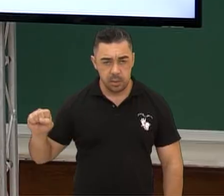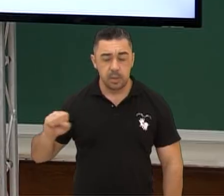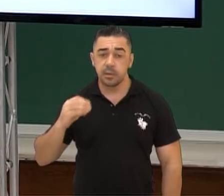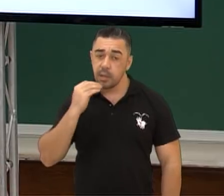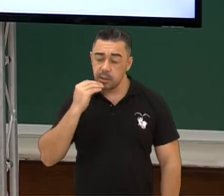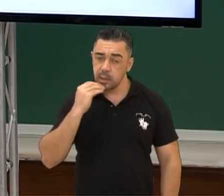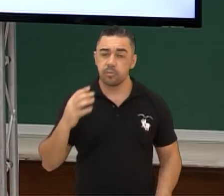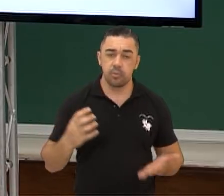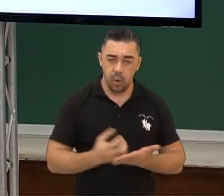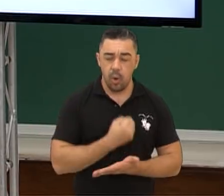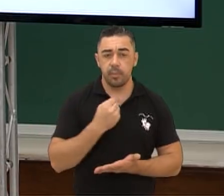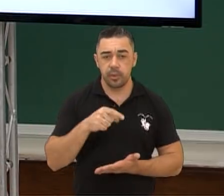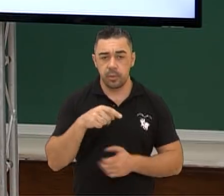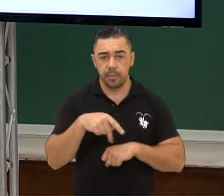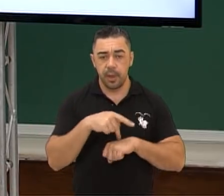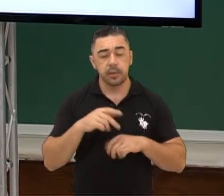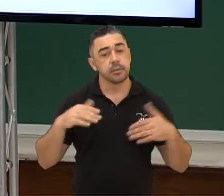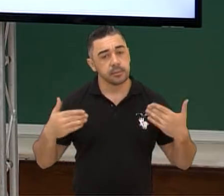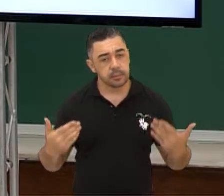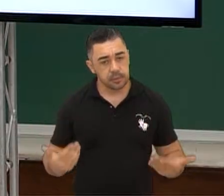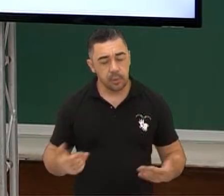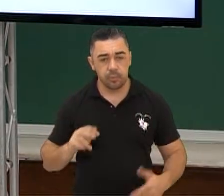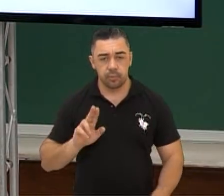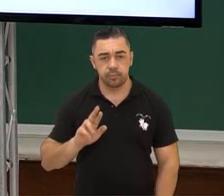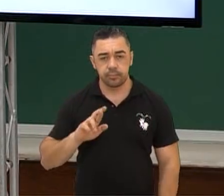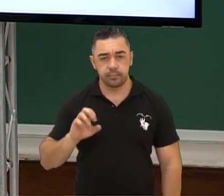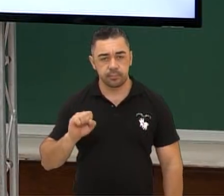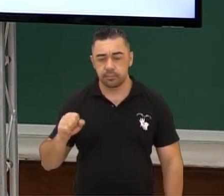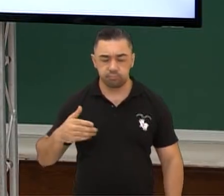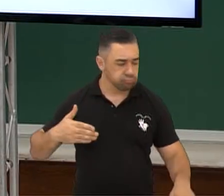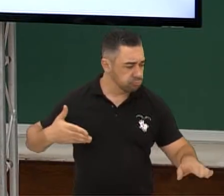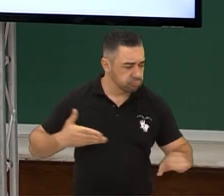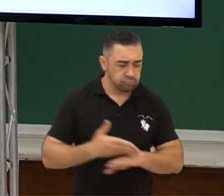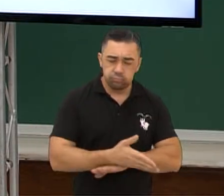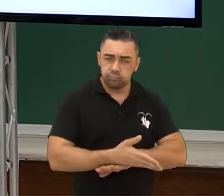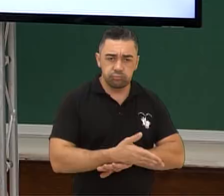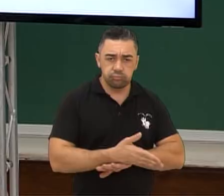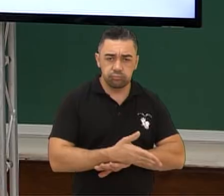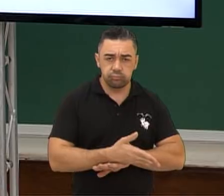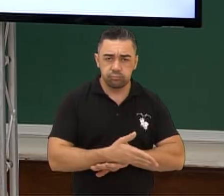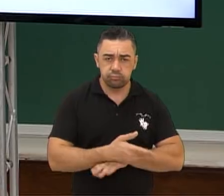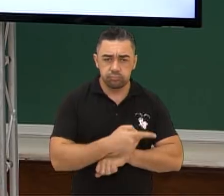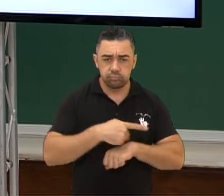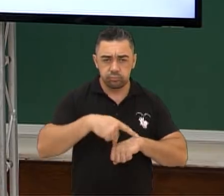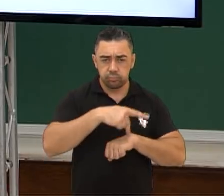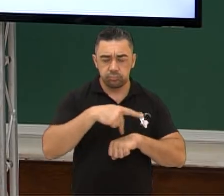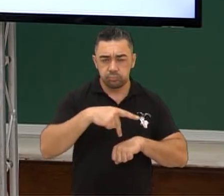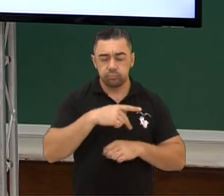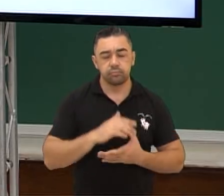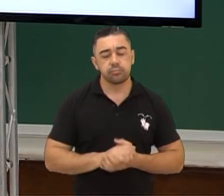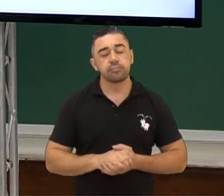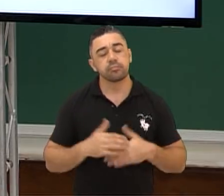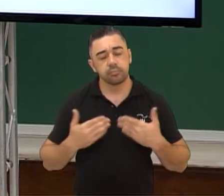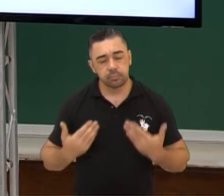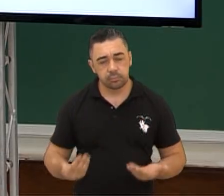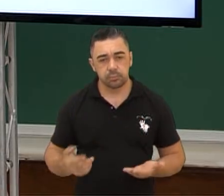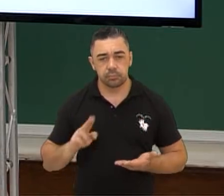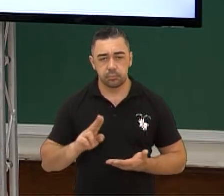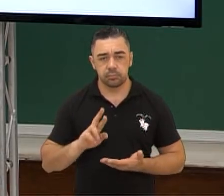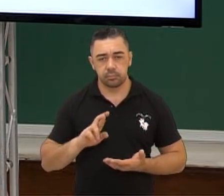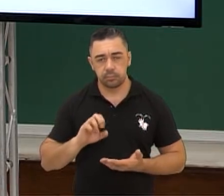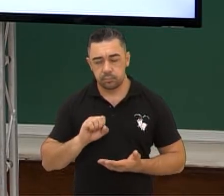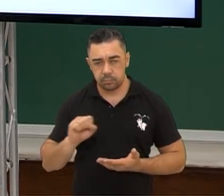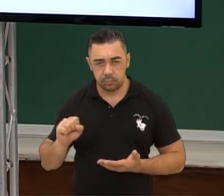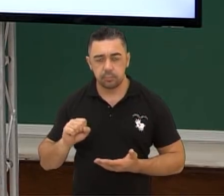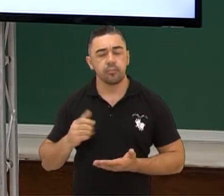tomar o país. Solução da União Soviética? Invadir o Afeganistão. Então, a União Soviética invadiu e passou a